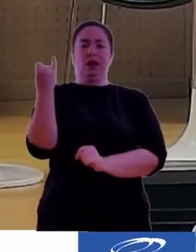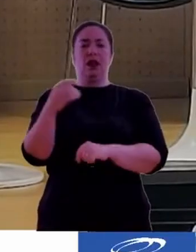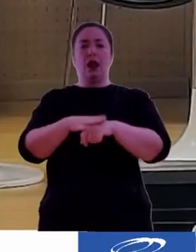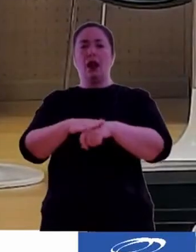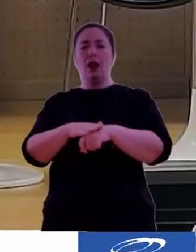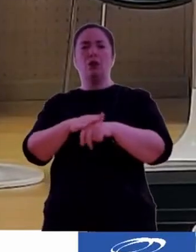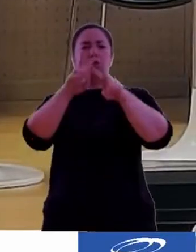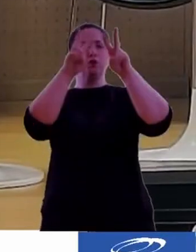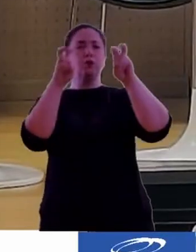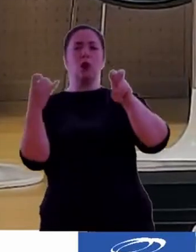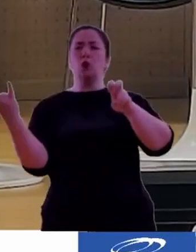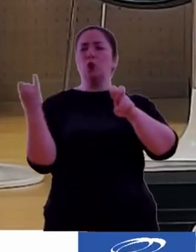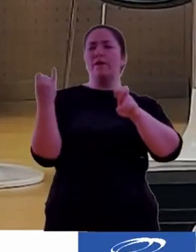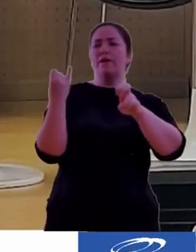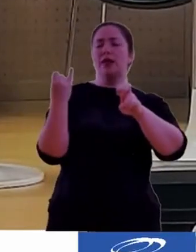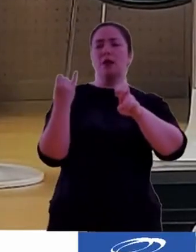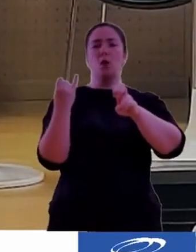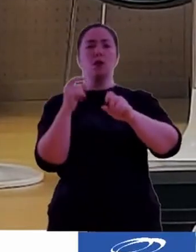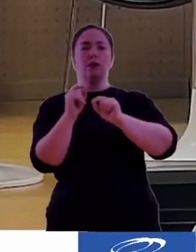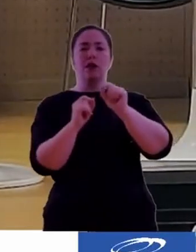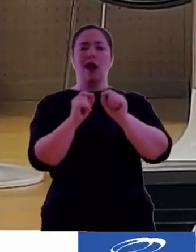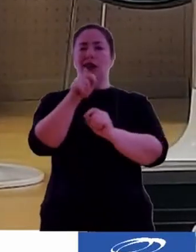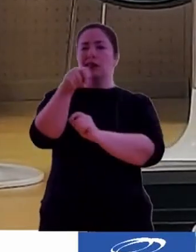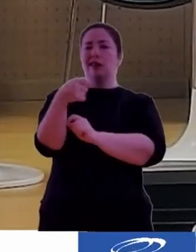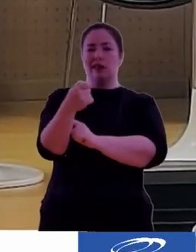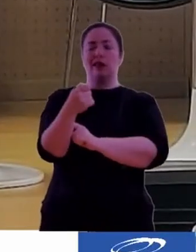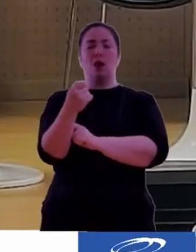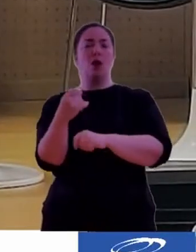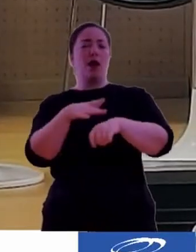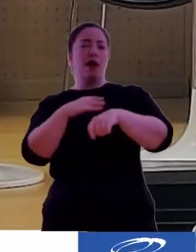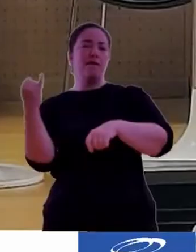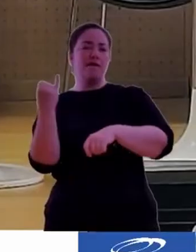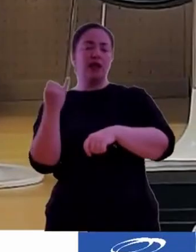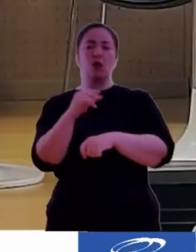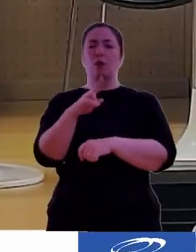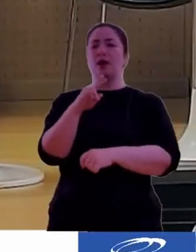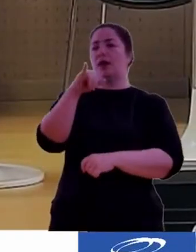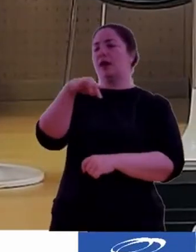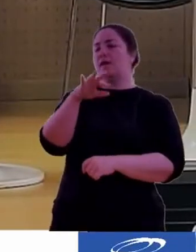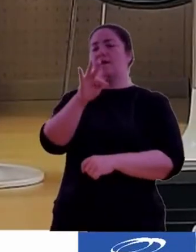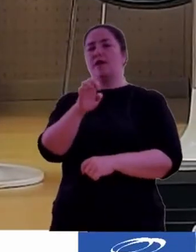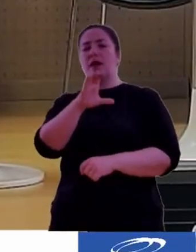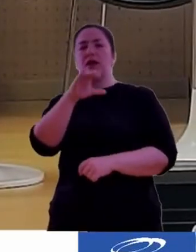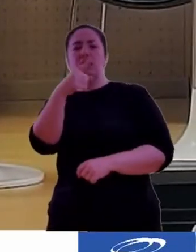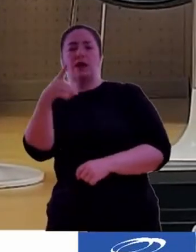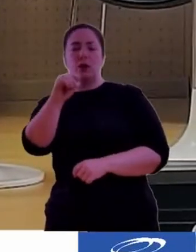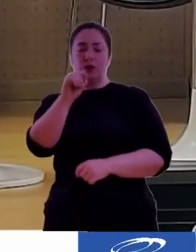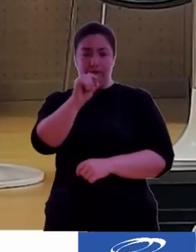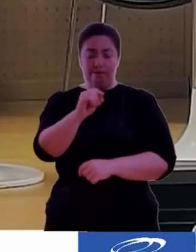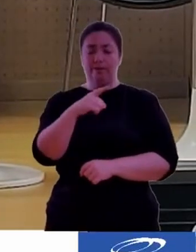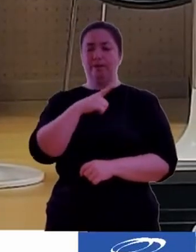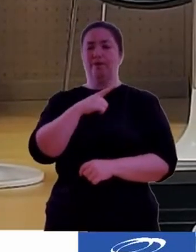tema infecção tem no mundo e no nosso hospital, que impacta tanto a nossa vida profissional e a vida dos nossos pacientes.